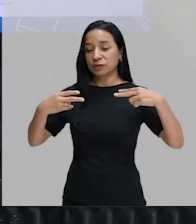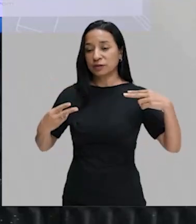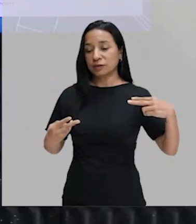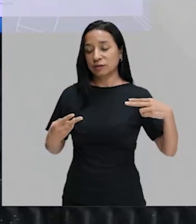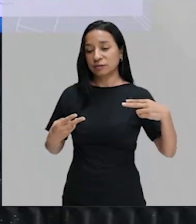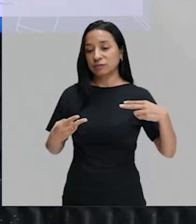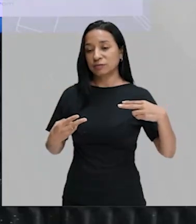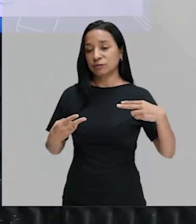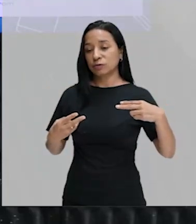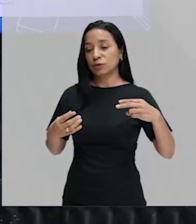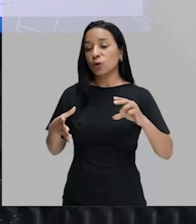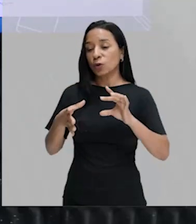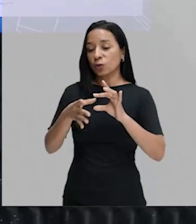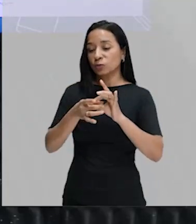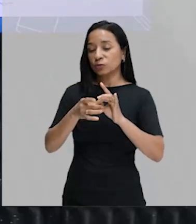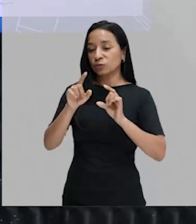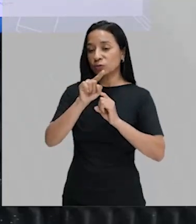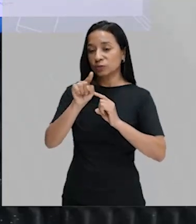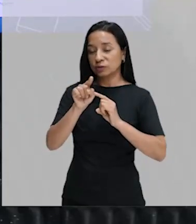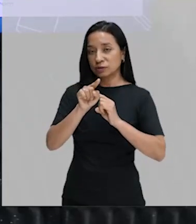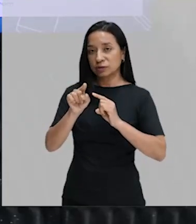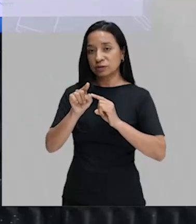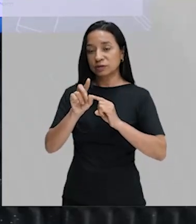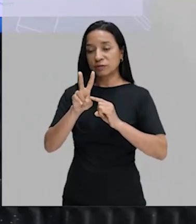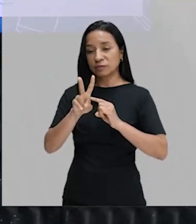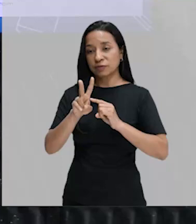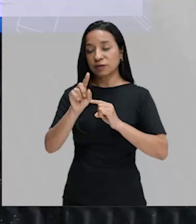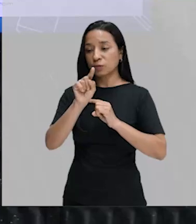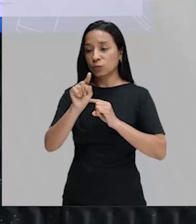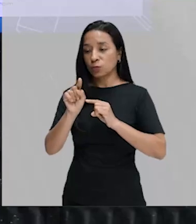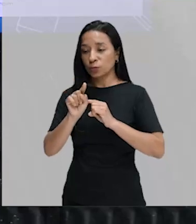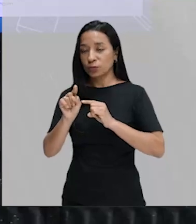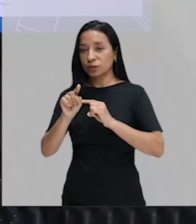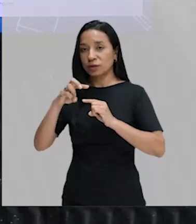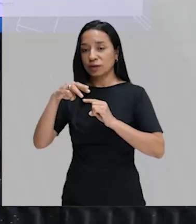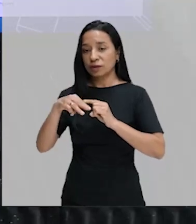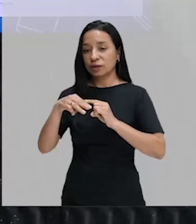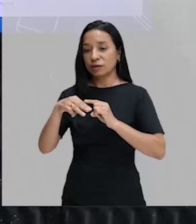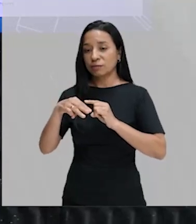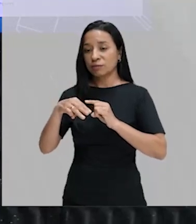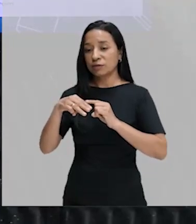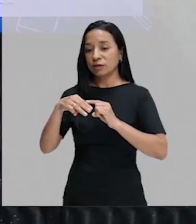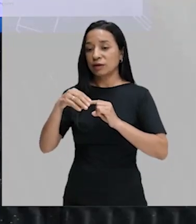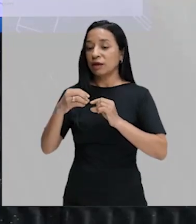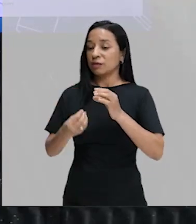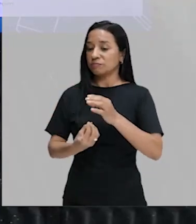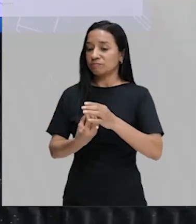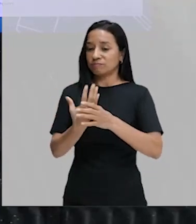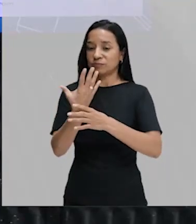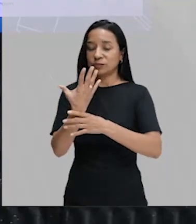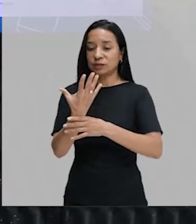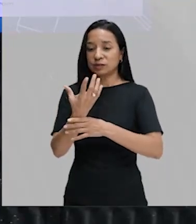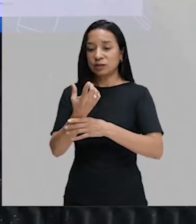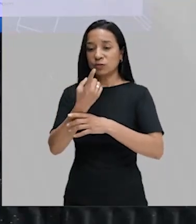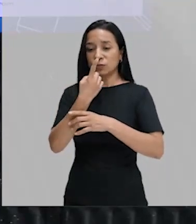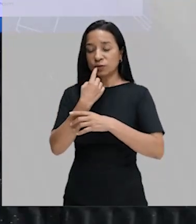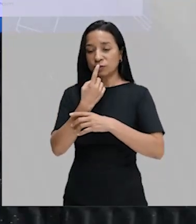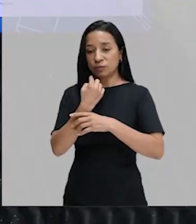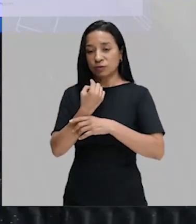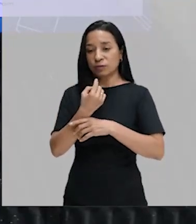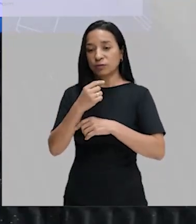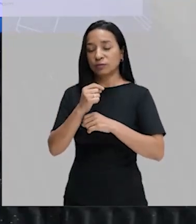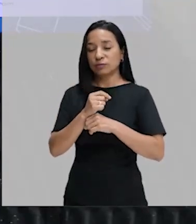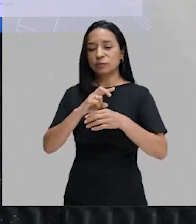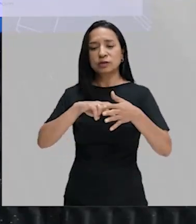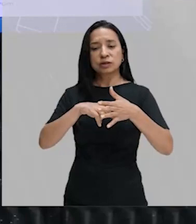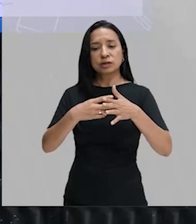indivíduo nasceu vermelho. Isso significa o quê? Que o alelo ZV ele é dominante sobre o